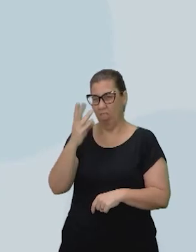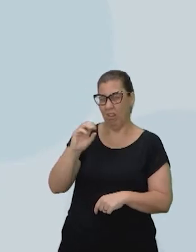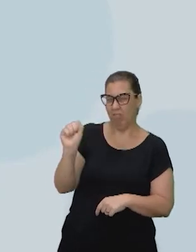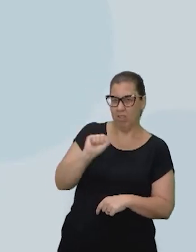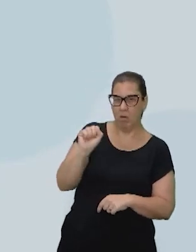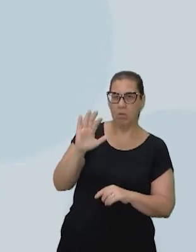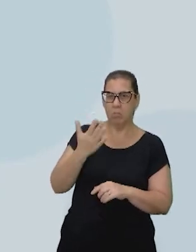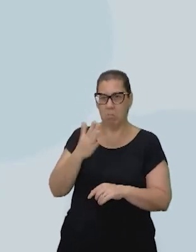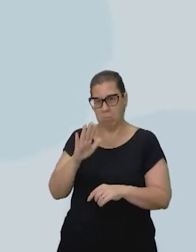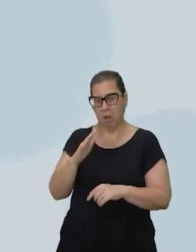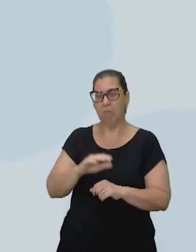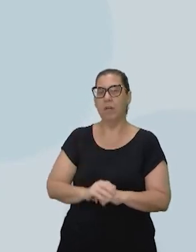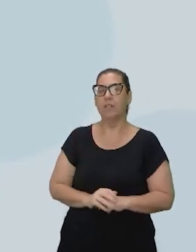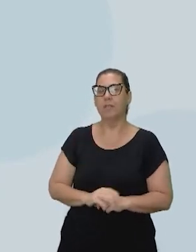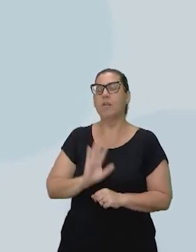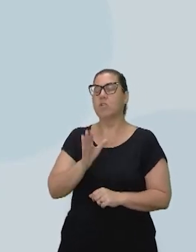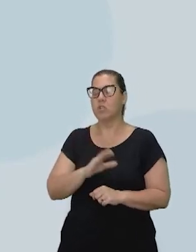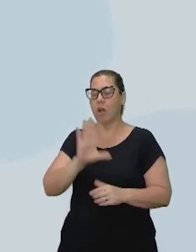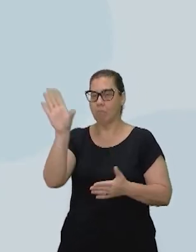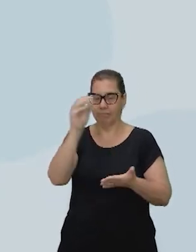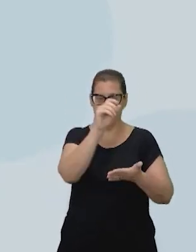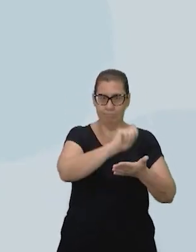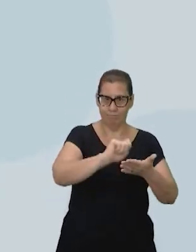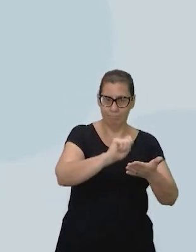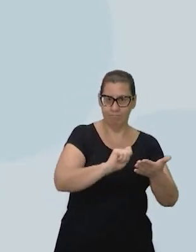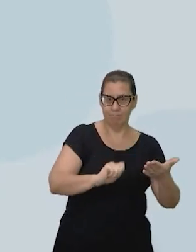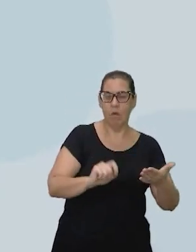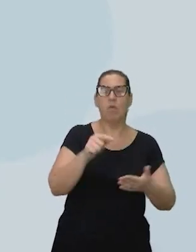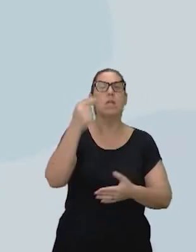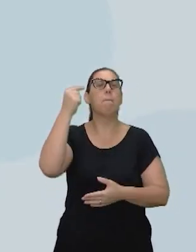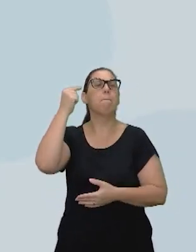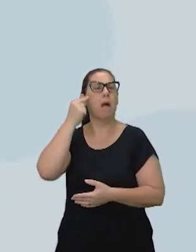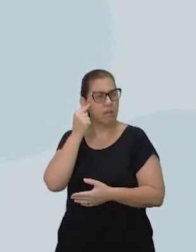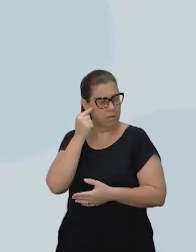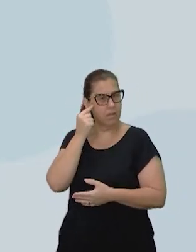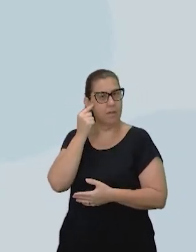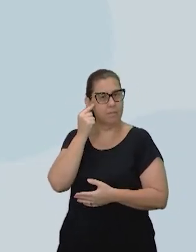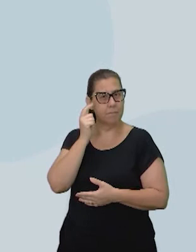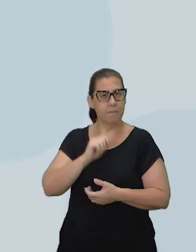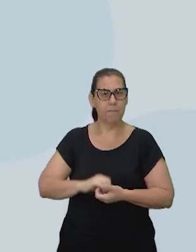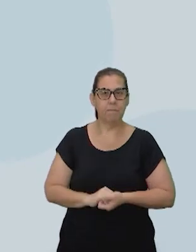segundos, e já faz essa anotação aí do que você pensa. Vamos lá?